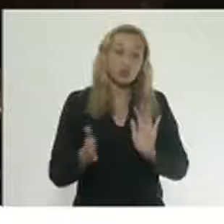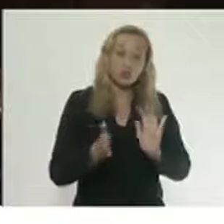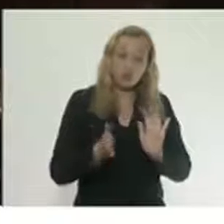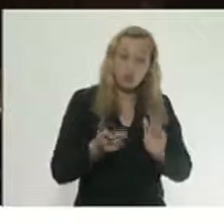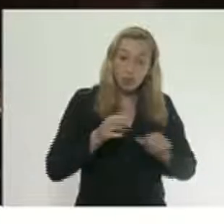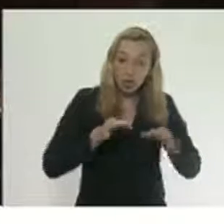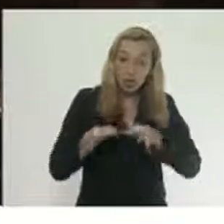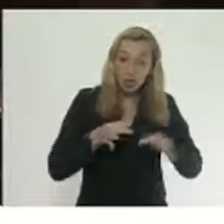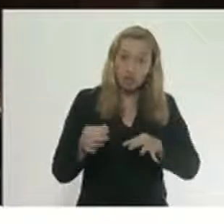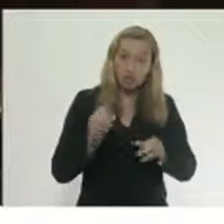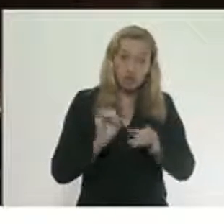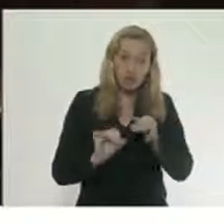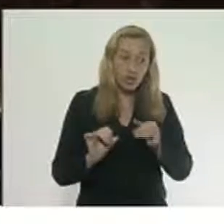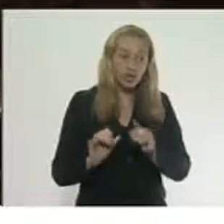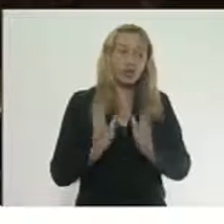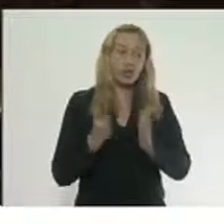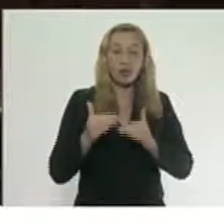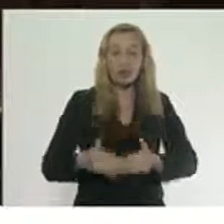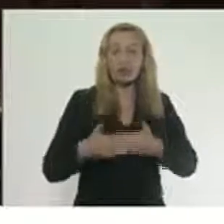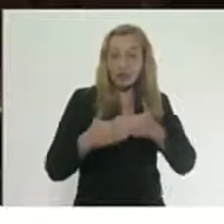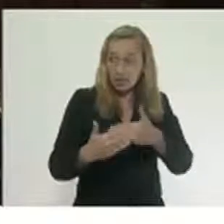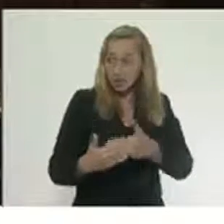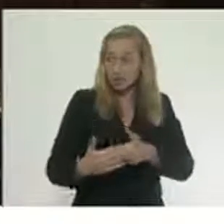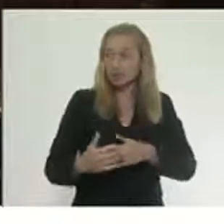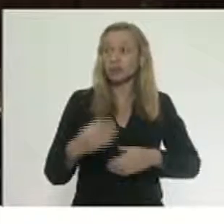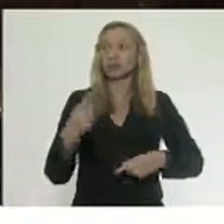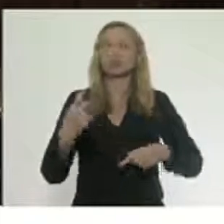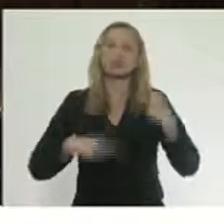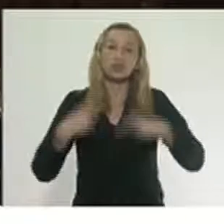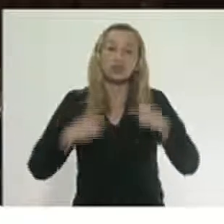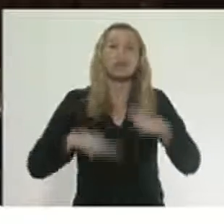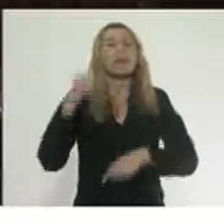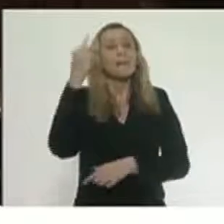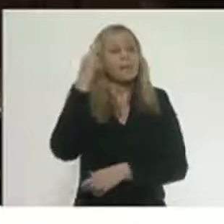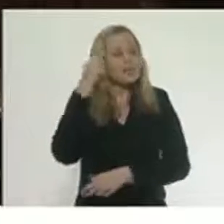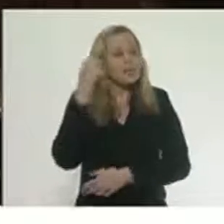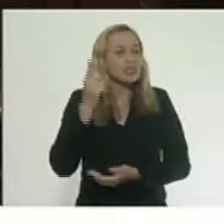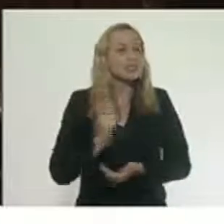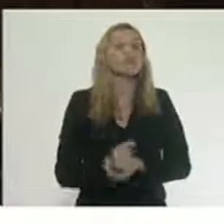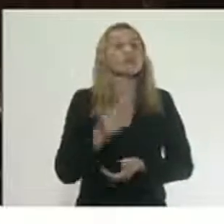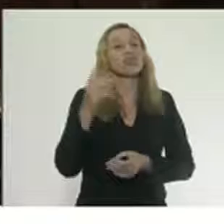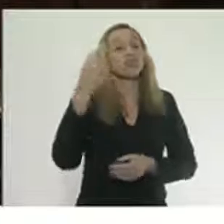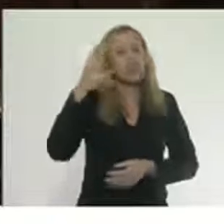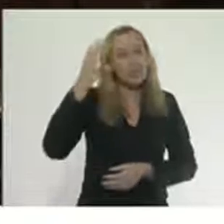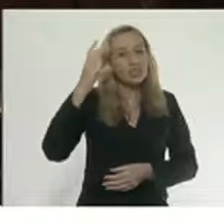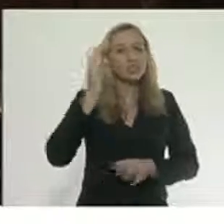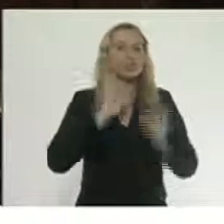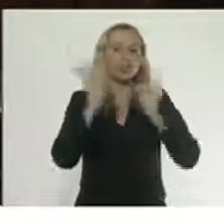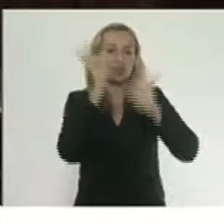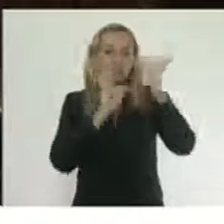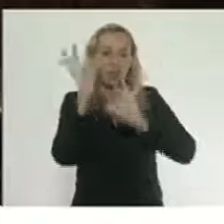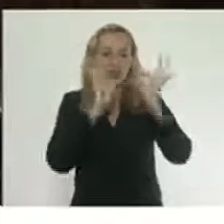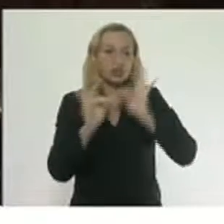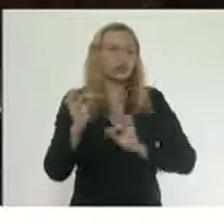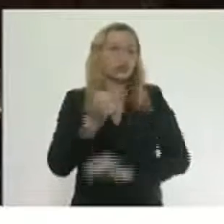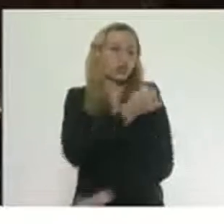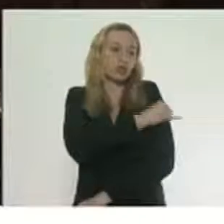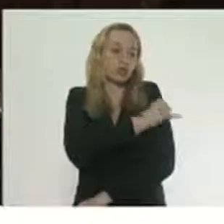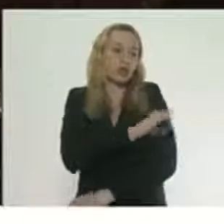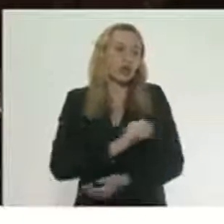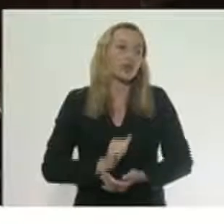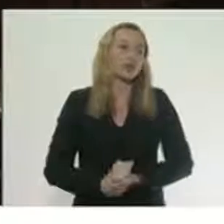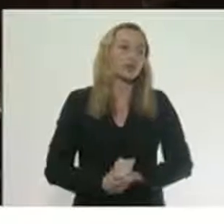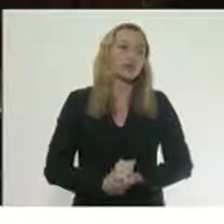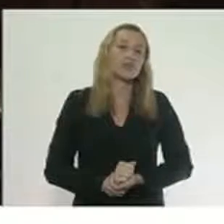e avanço na direção deste debate, ainda pensando na ciência e na tecnologia no Rio de Janeiro,